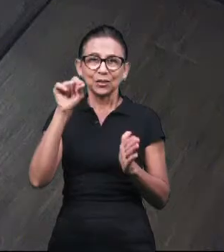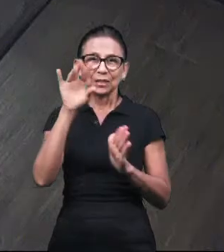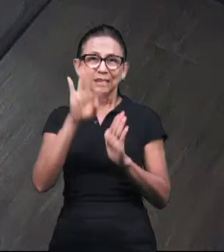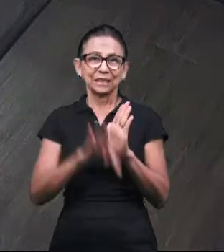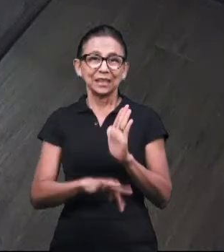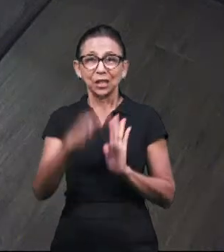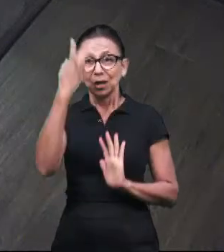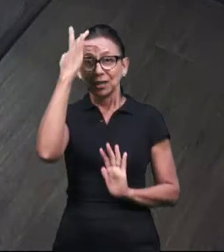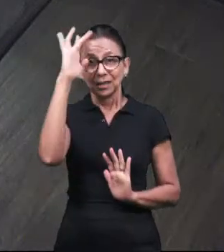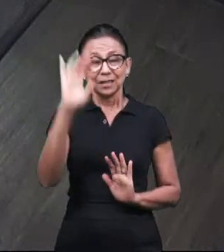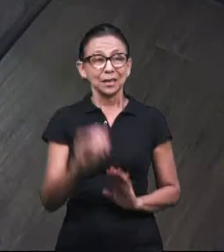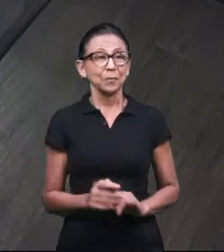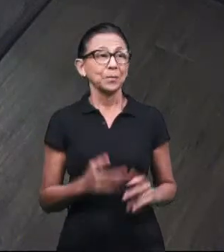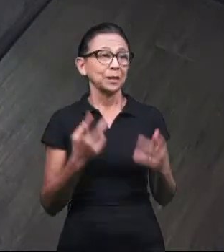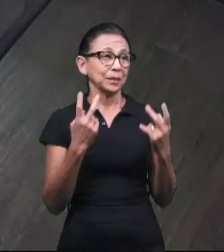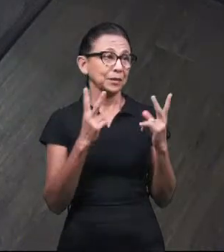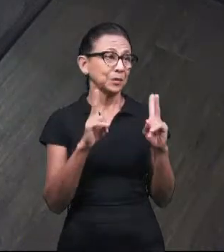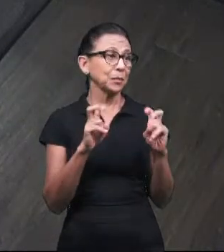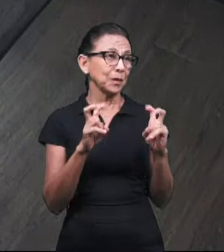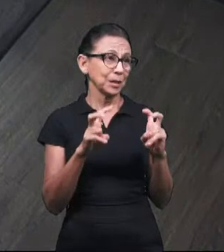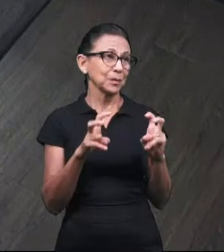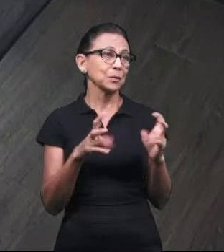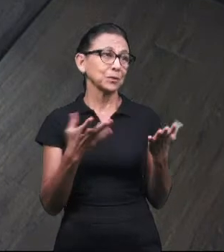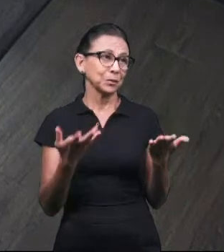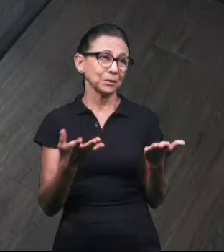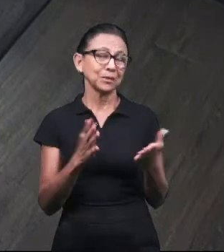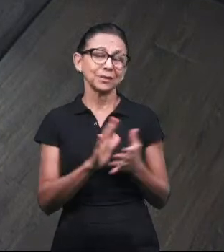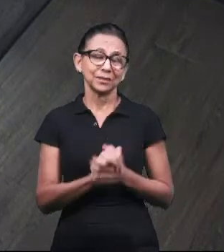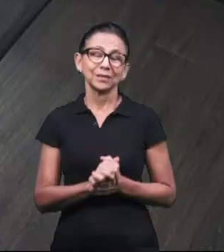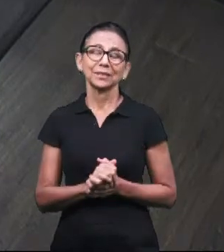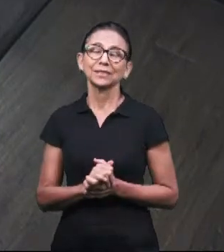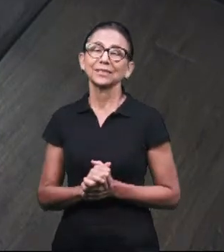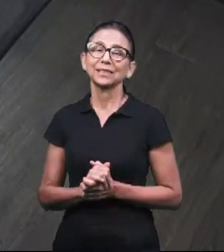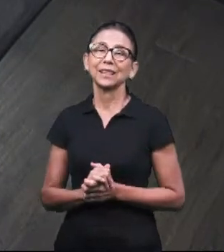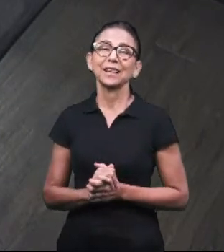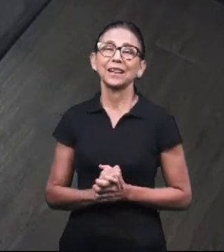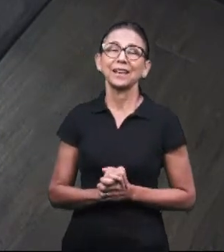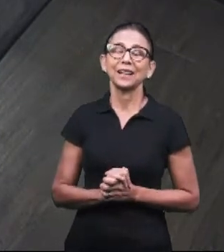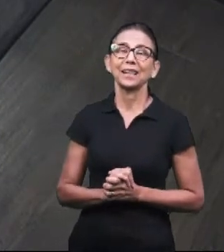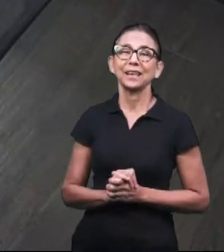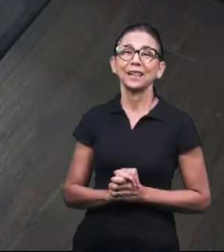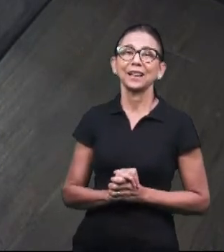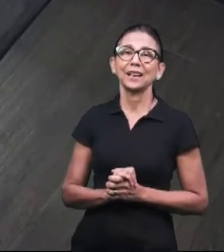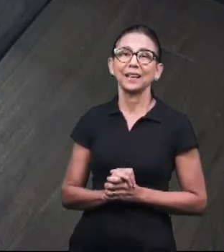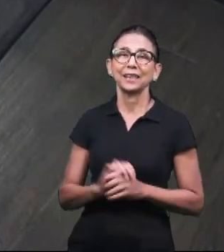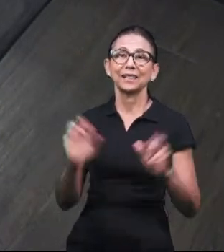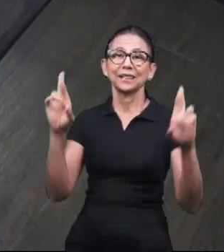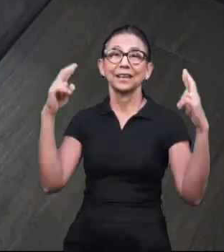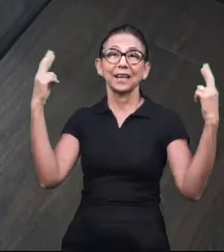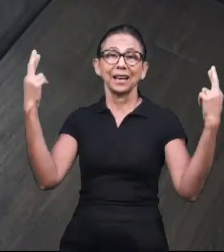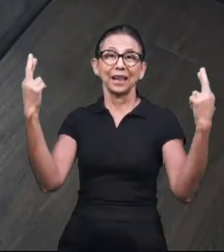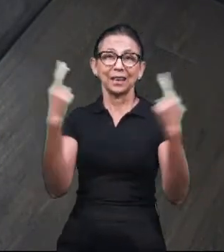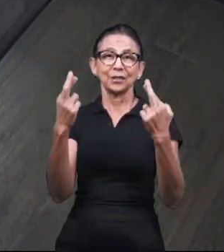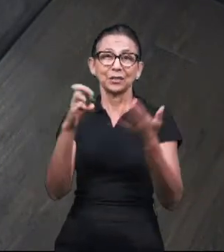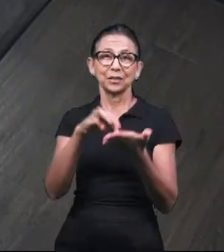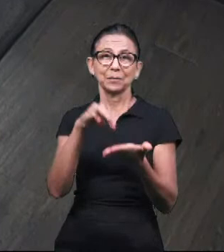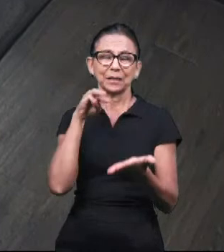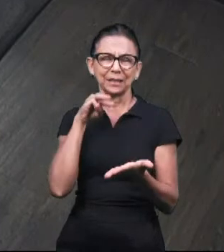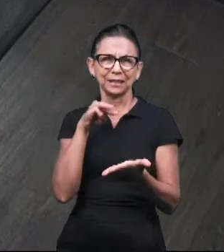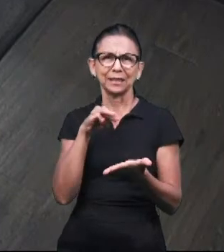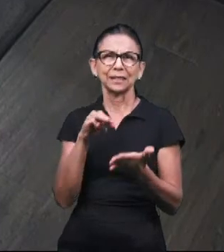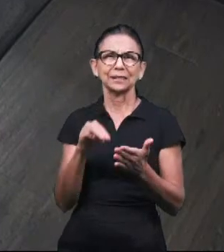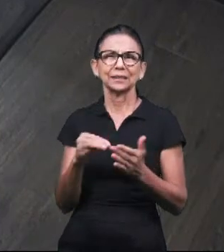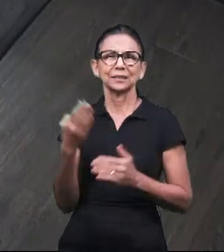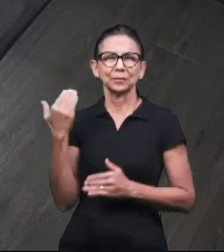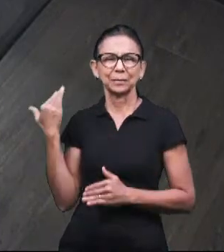É interessante. Então o povo caiu na graça, a igreja caiu na graça do povo, Ian. Amém. Então estamos encerrando por aqui.